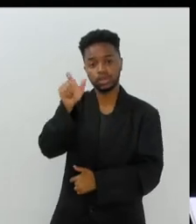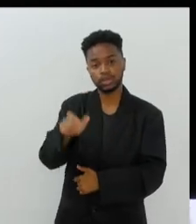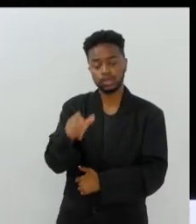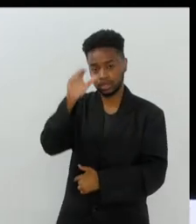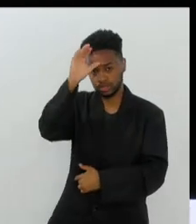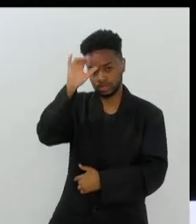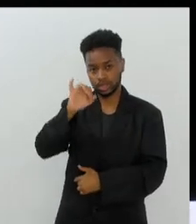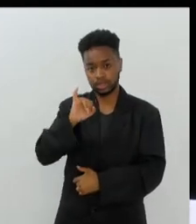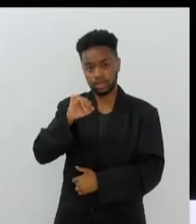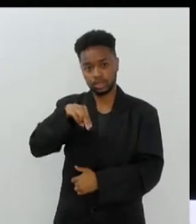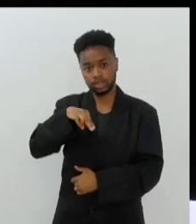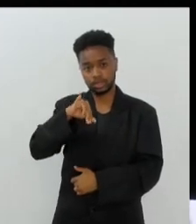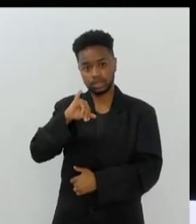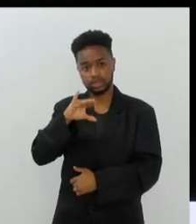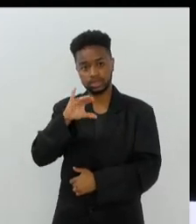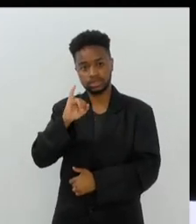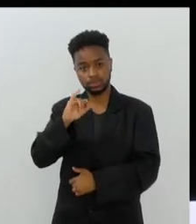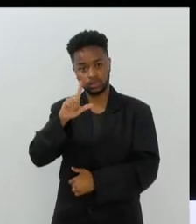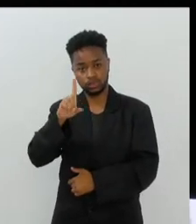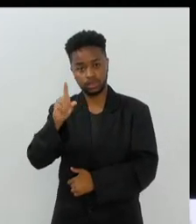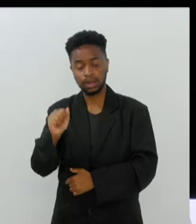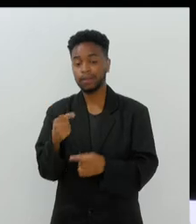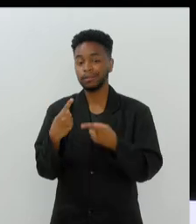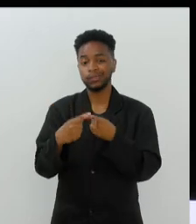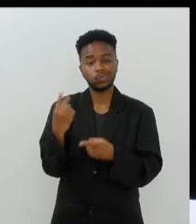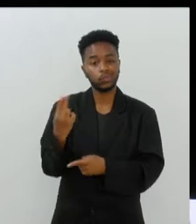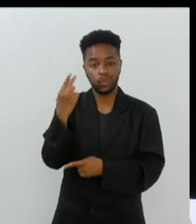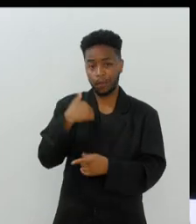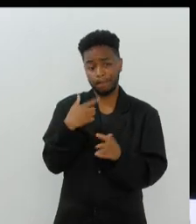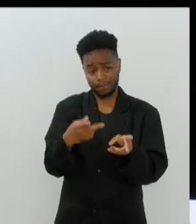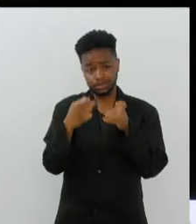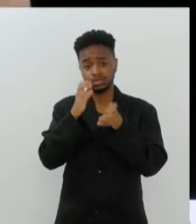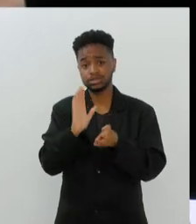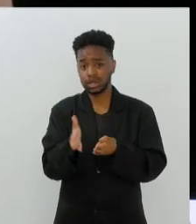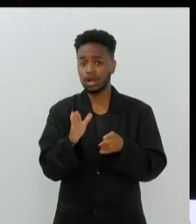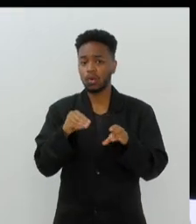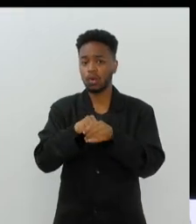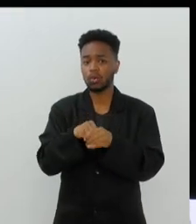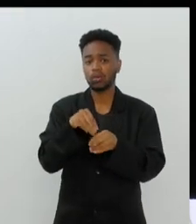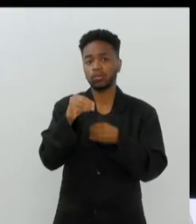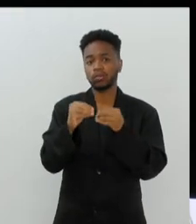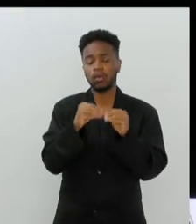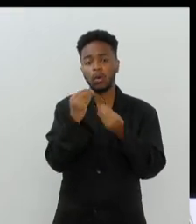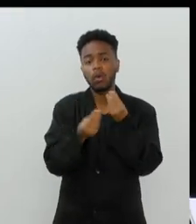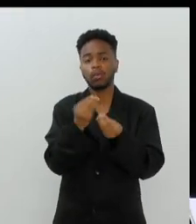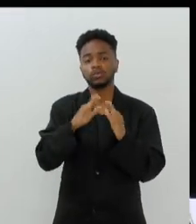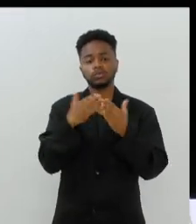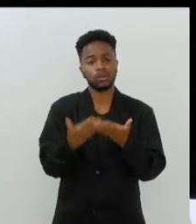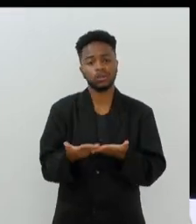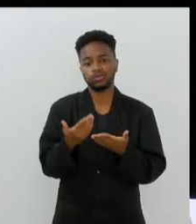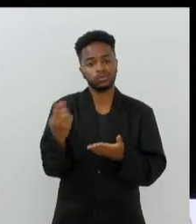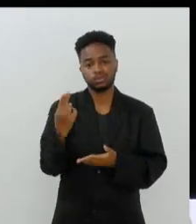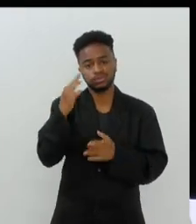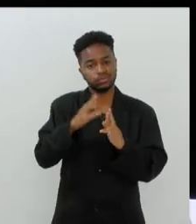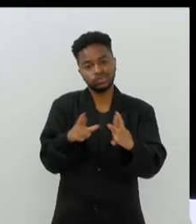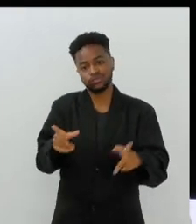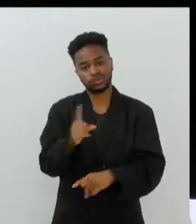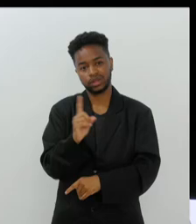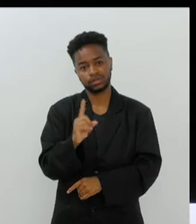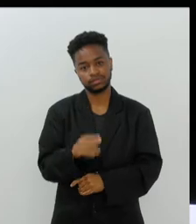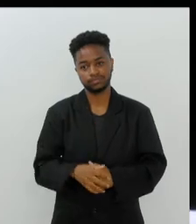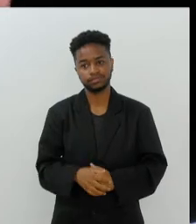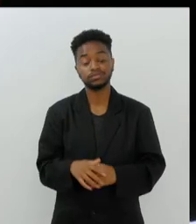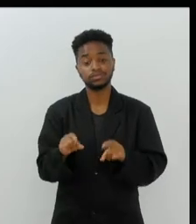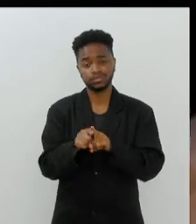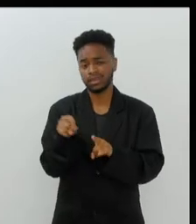Silda, porque eu acho que não tinha como ali, pelo que eu já percebi dali do chão, dali da escola, não tinha como ser diferente.